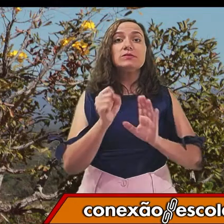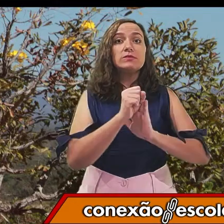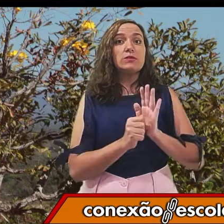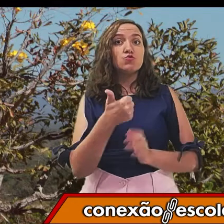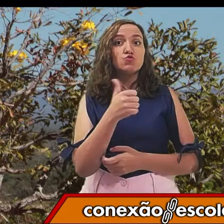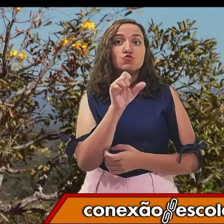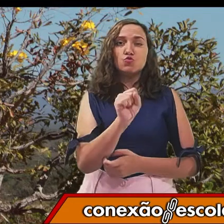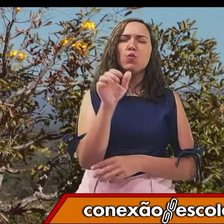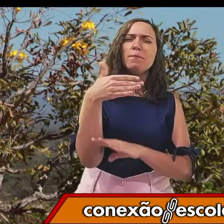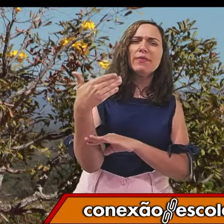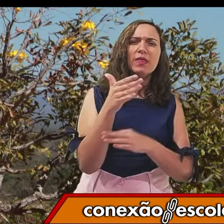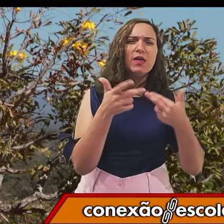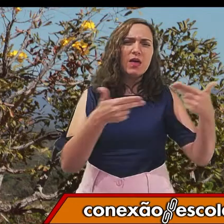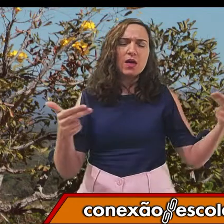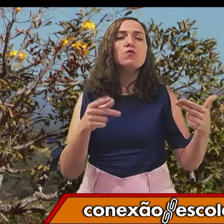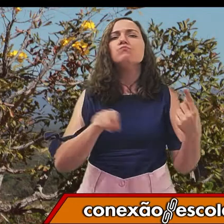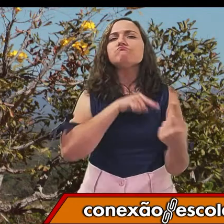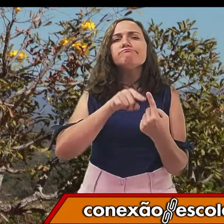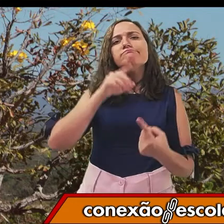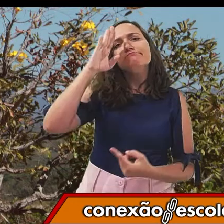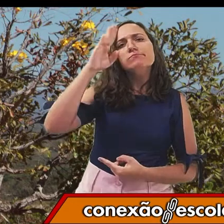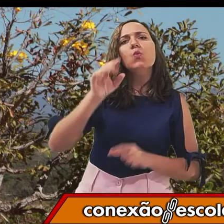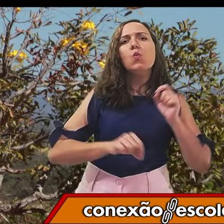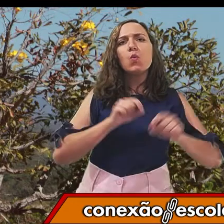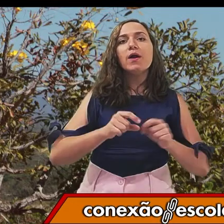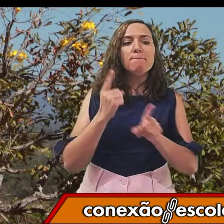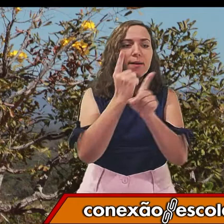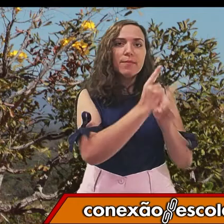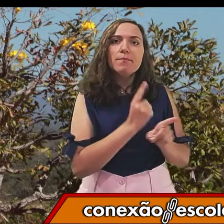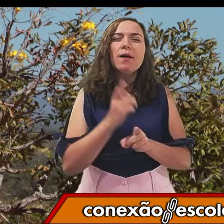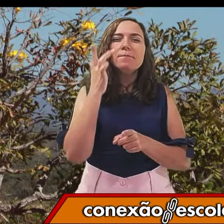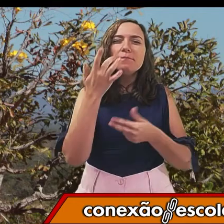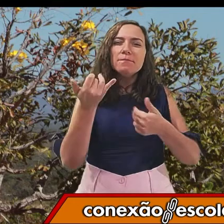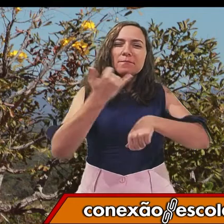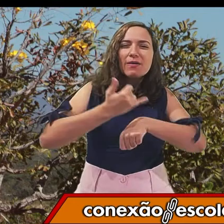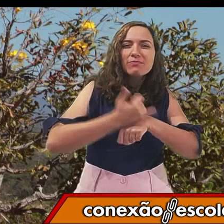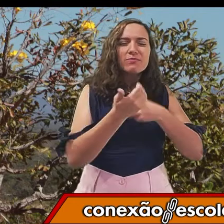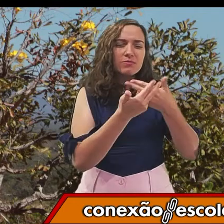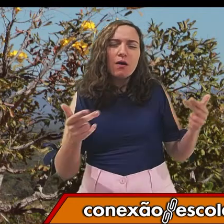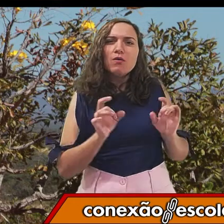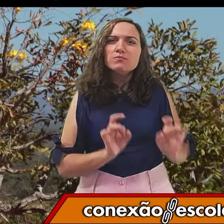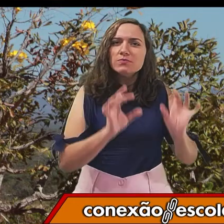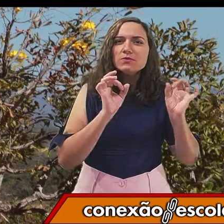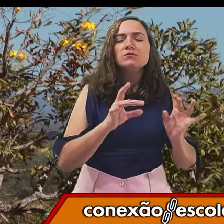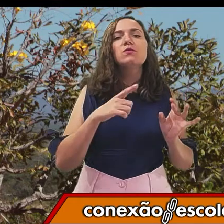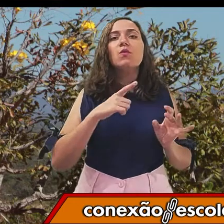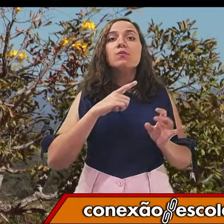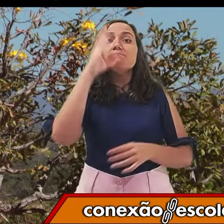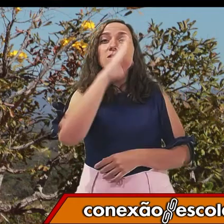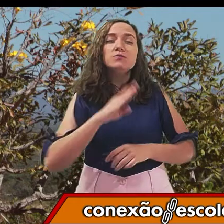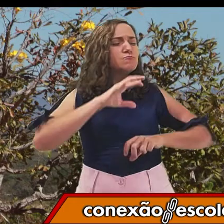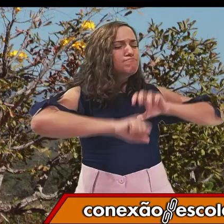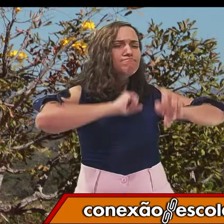tinham como objetivo principal descobrir metais valiosos e pedras preciosas pelo interior do território